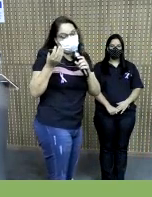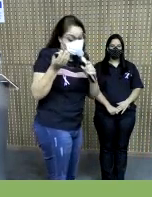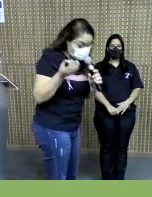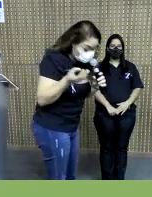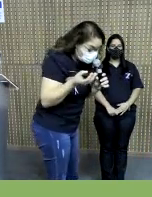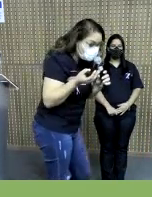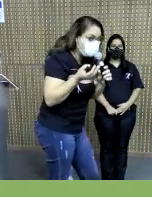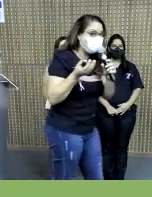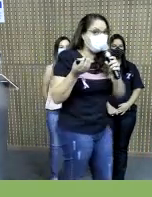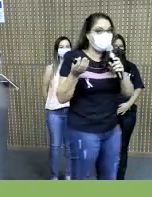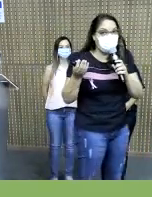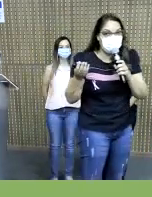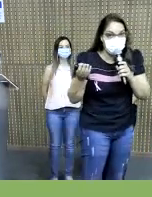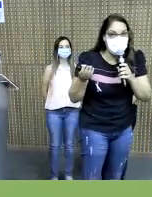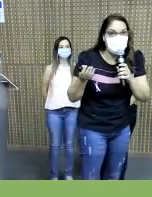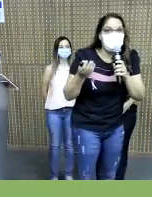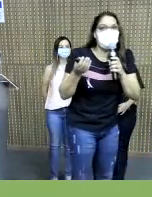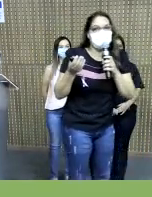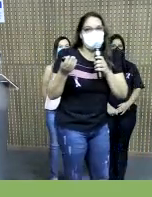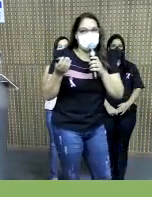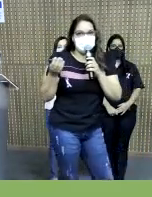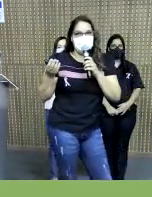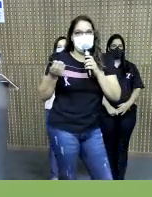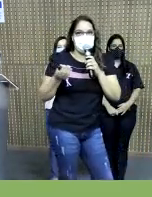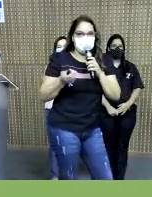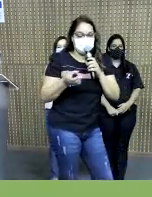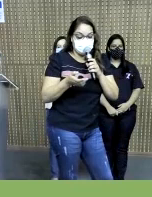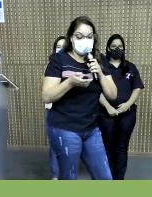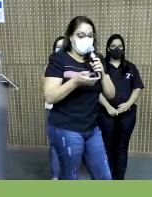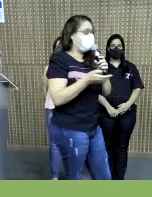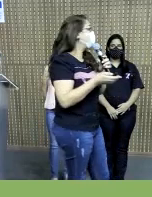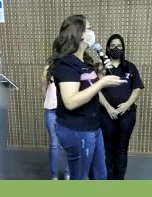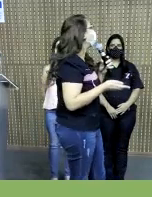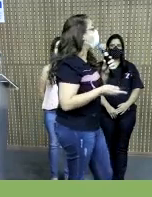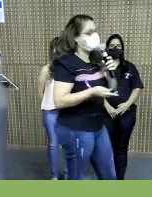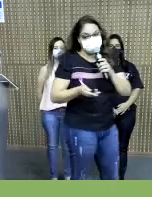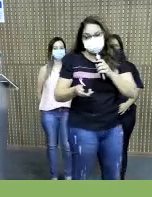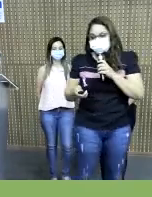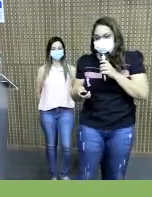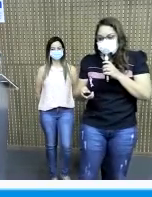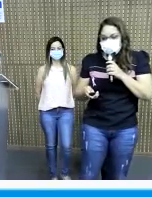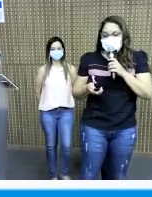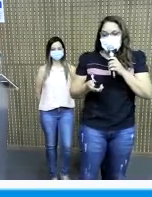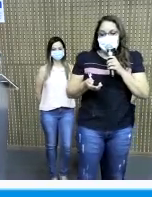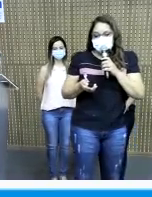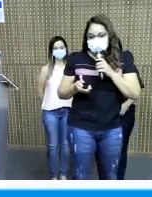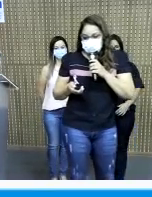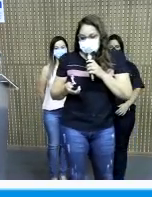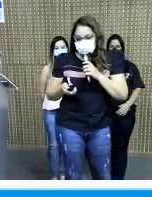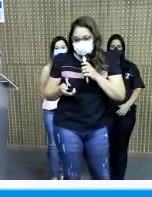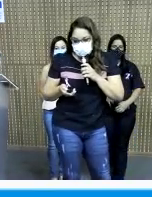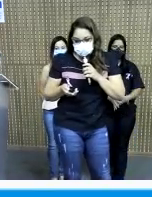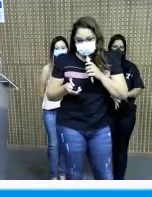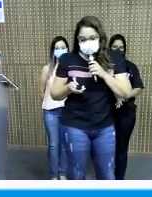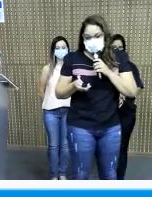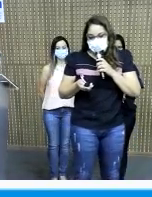tenha de positivo, o que ainda tenha por melhorar, mas é a nossa representação. Então, vamos lá. Aqui nós temos